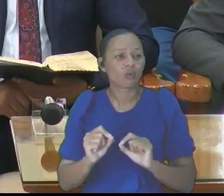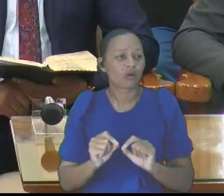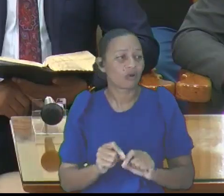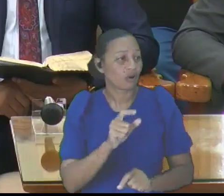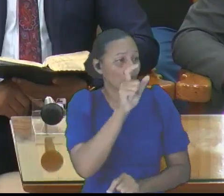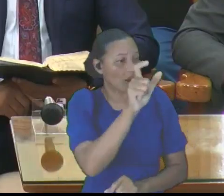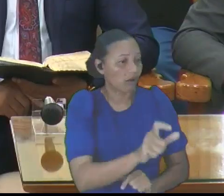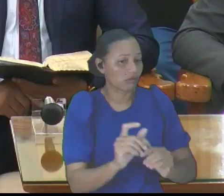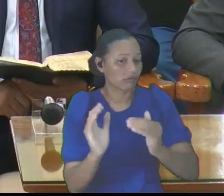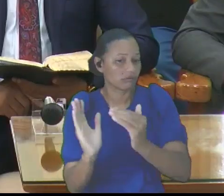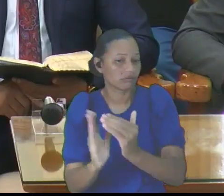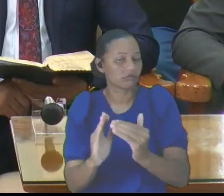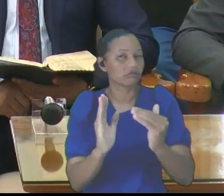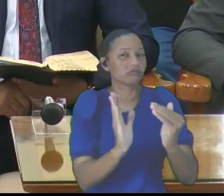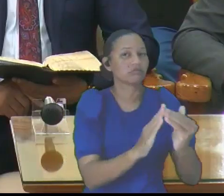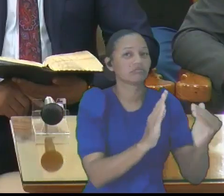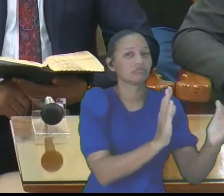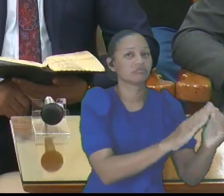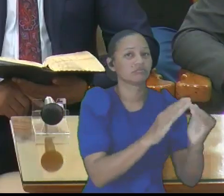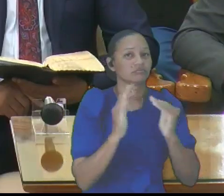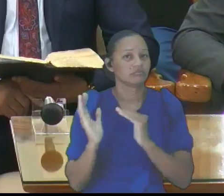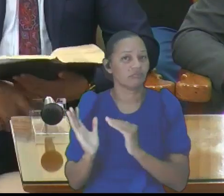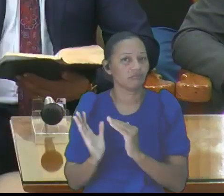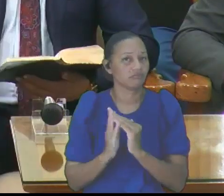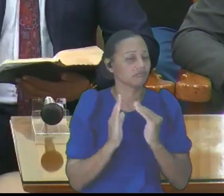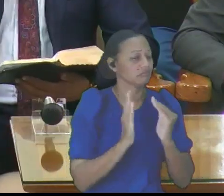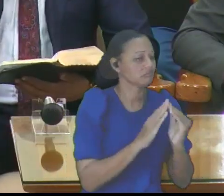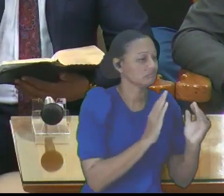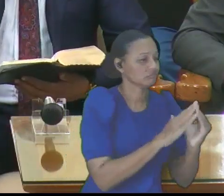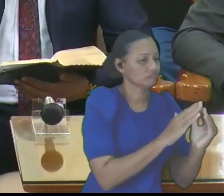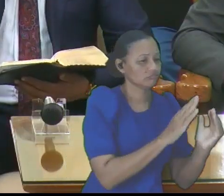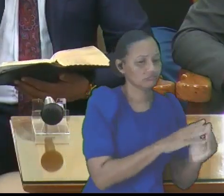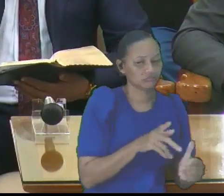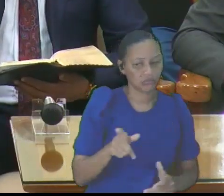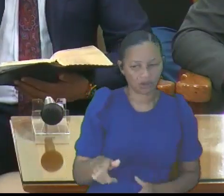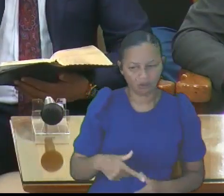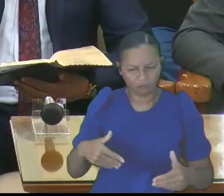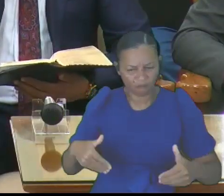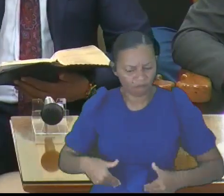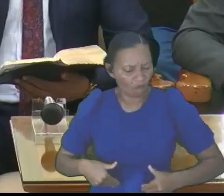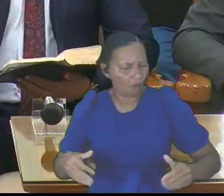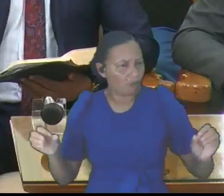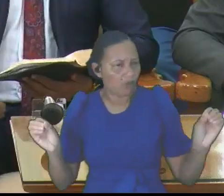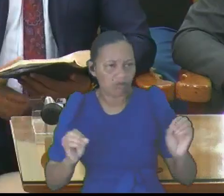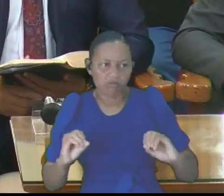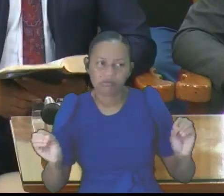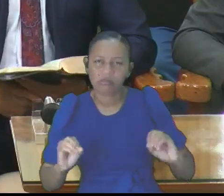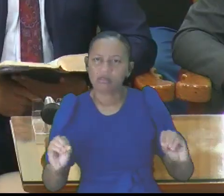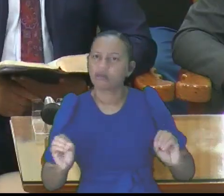fizeram? Os vizinhos não deixaram aquela senhora passar necessidade.